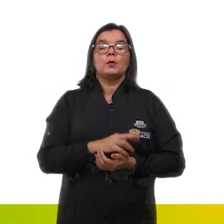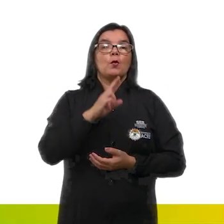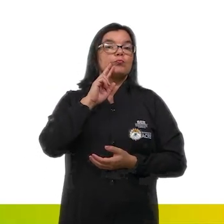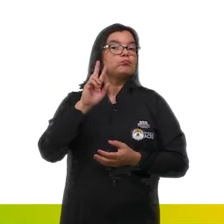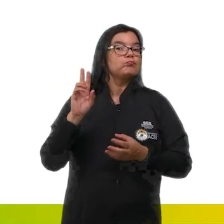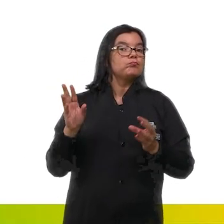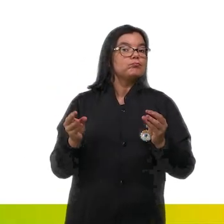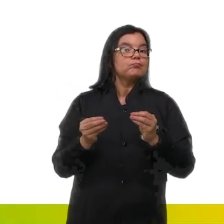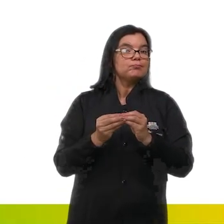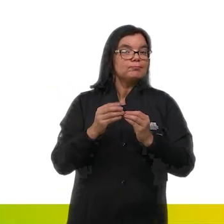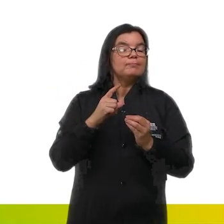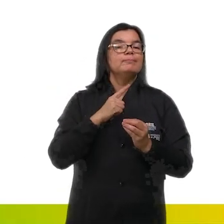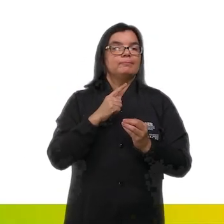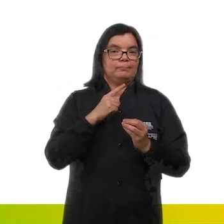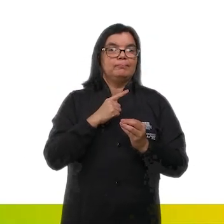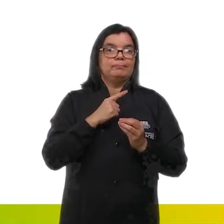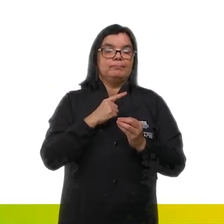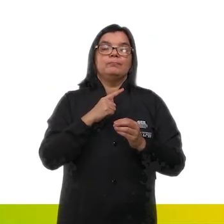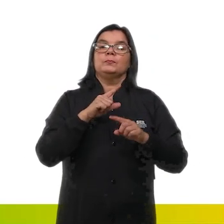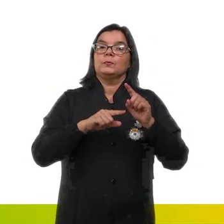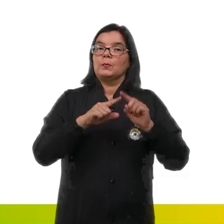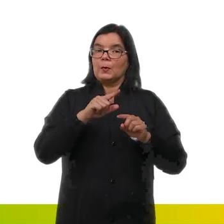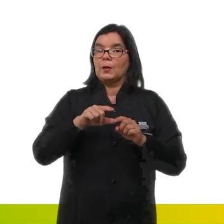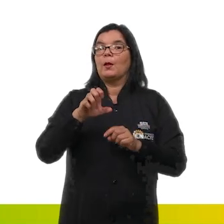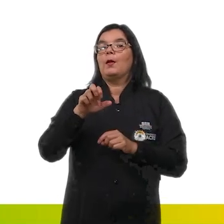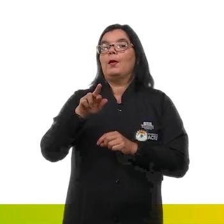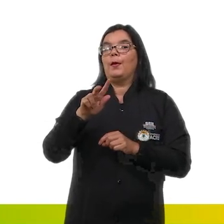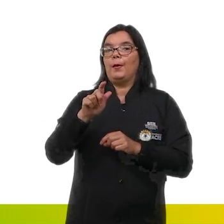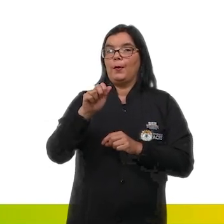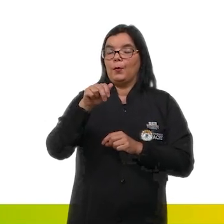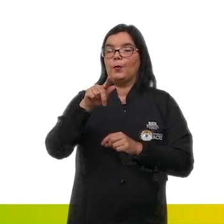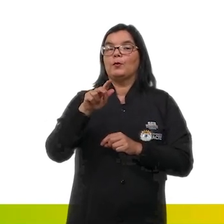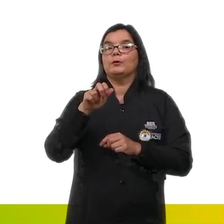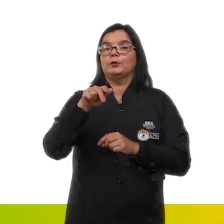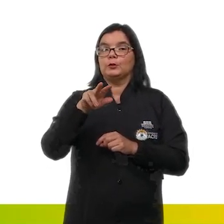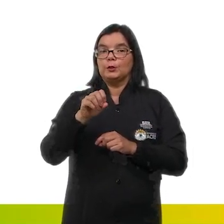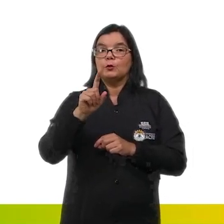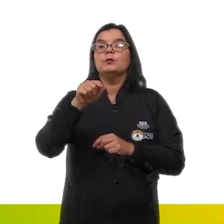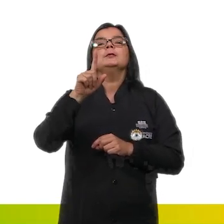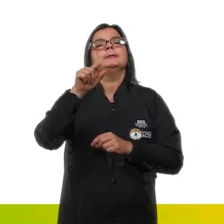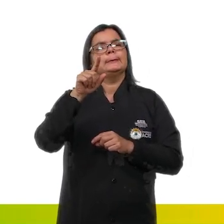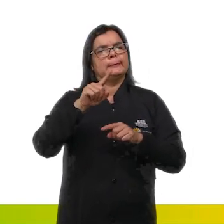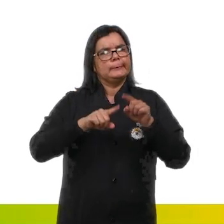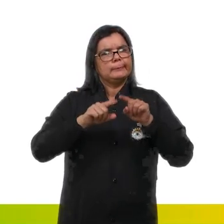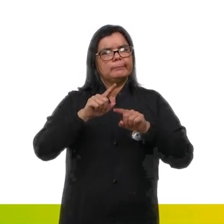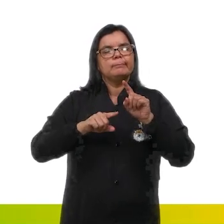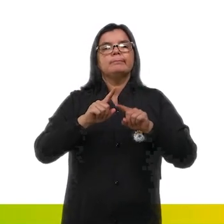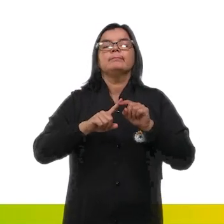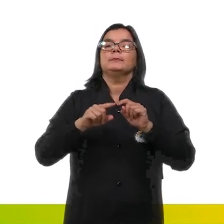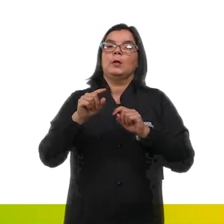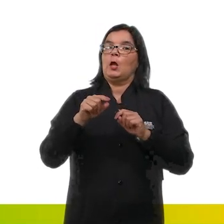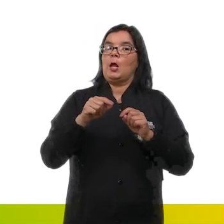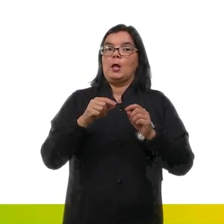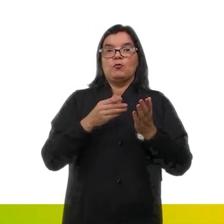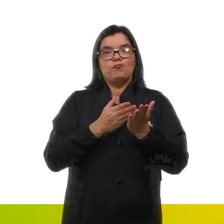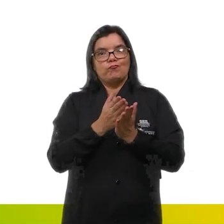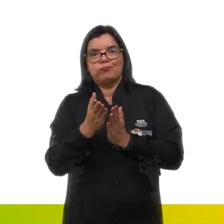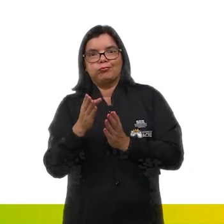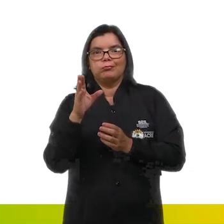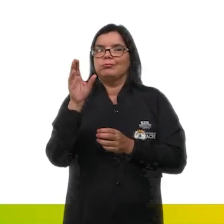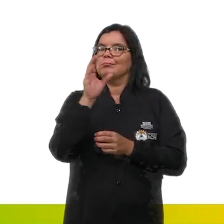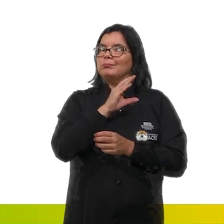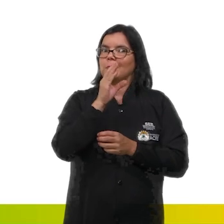resumindo, temos os recursos ergogênicos, que são ferramentas, sim. Atalhos, não.